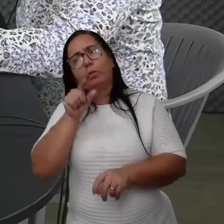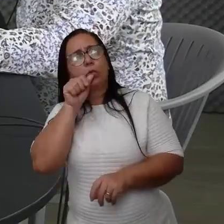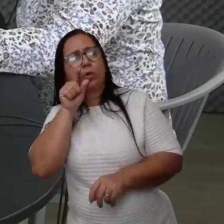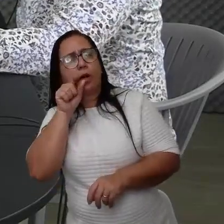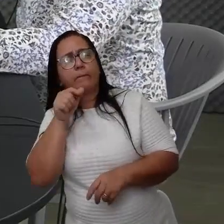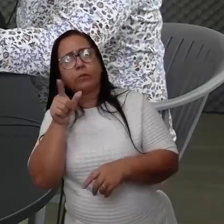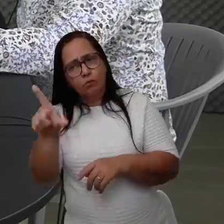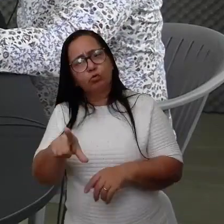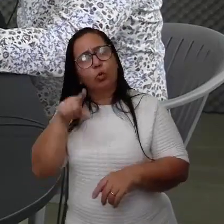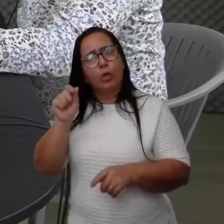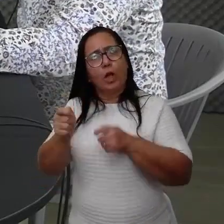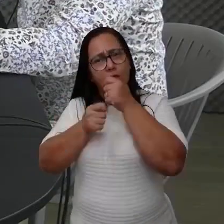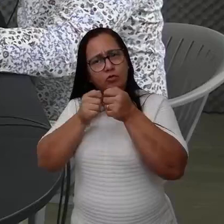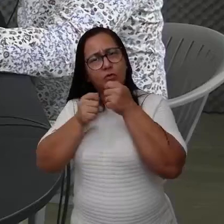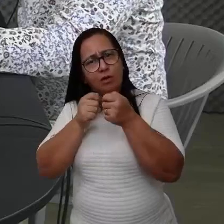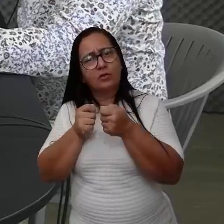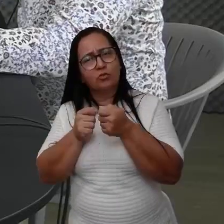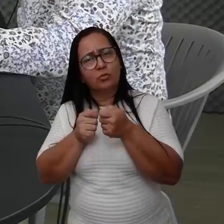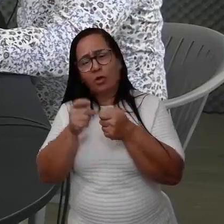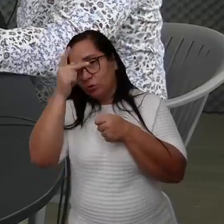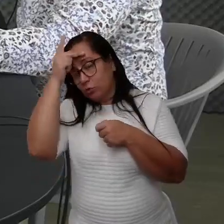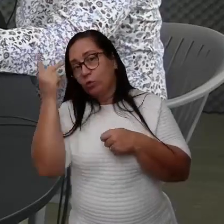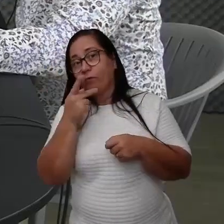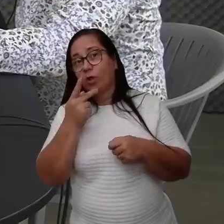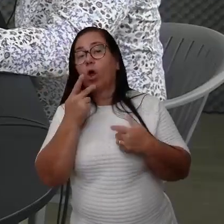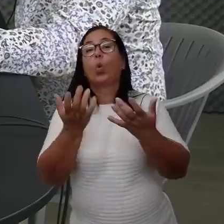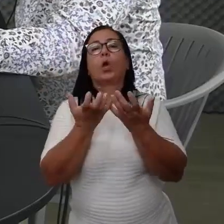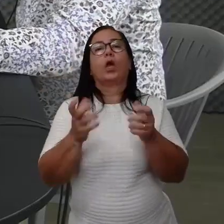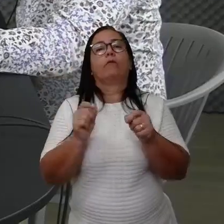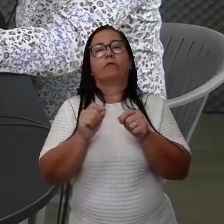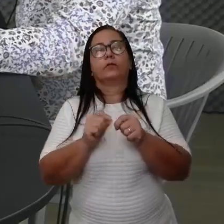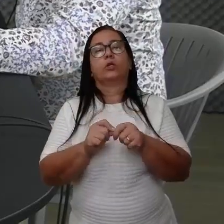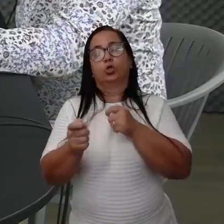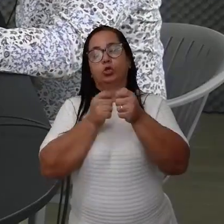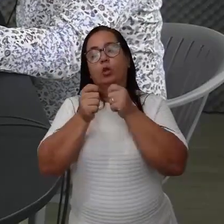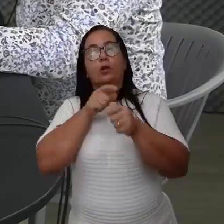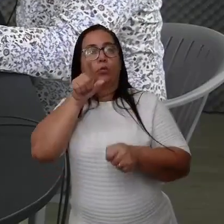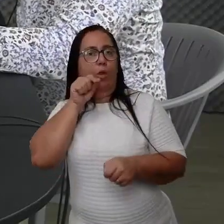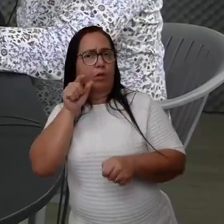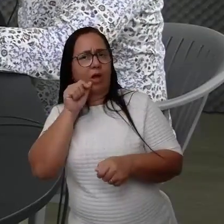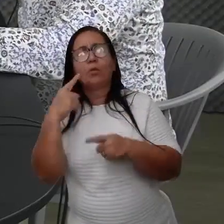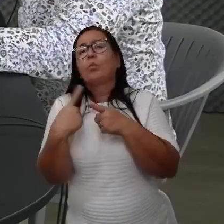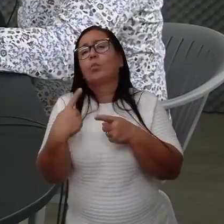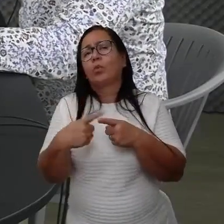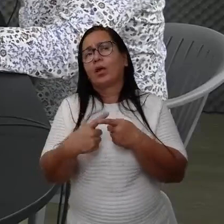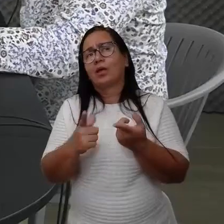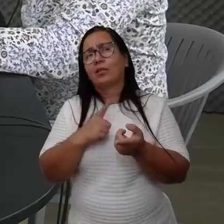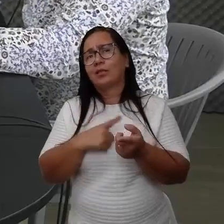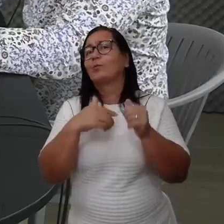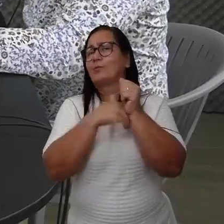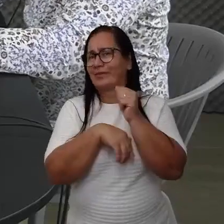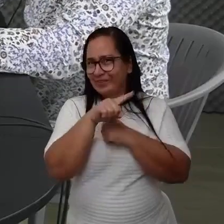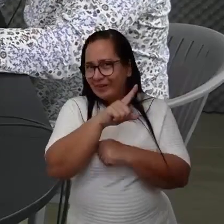curso escolhido de jornalismo, né? As pessoas dizem assim, eu quero fazer jornalismo na Unicap, elas escolhem. Tem alguma coisa, tem algum